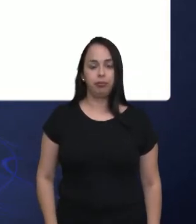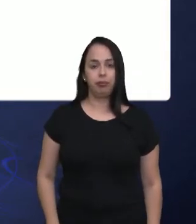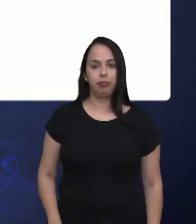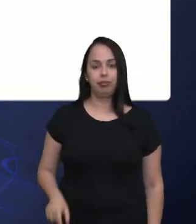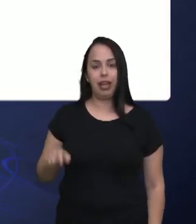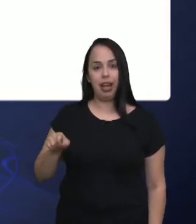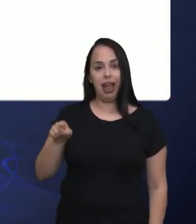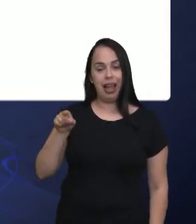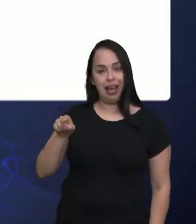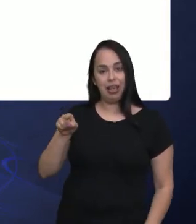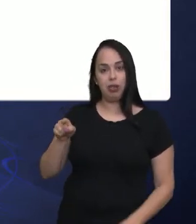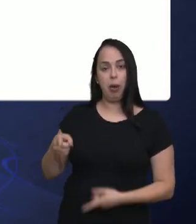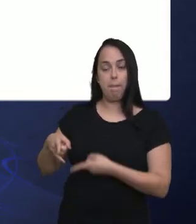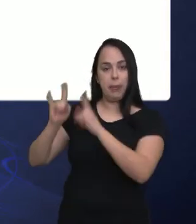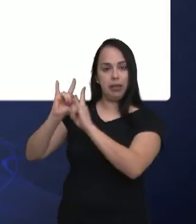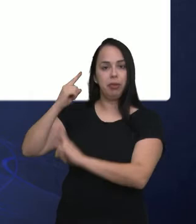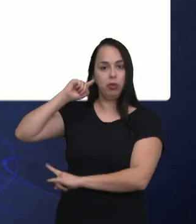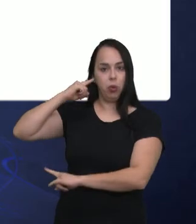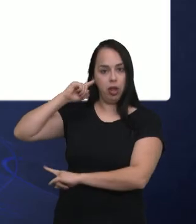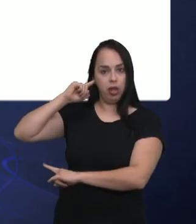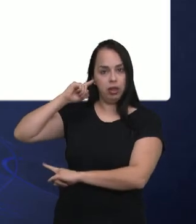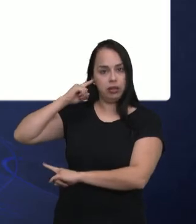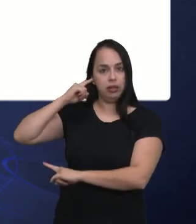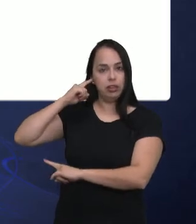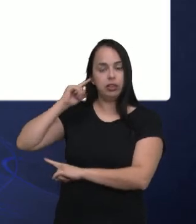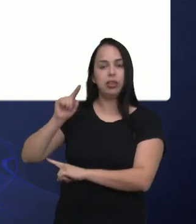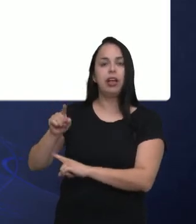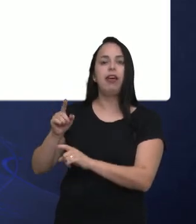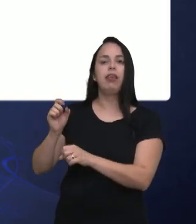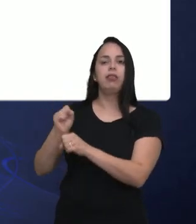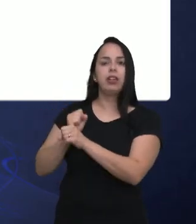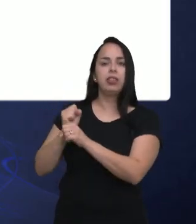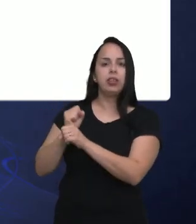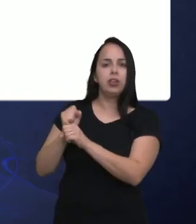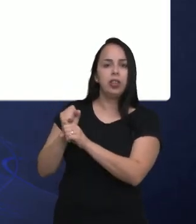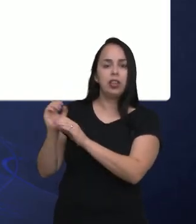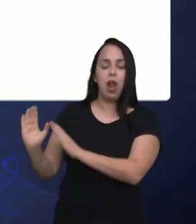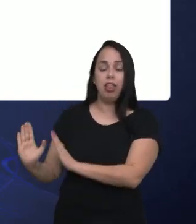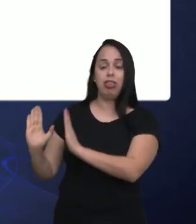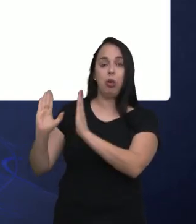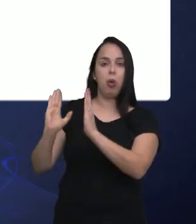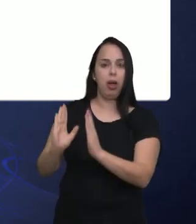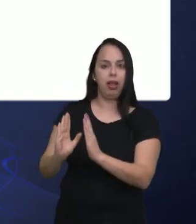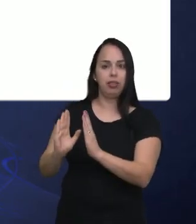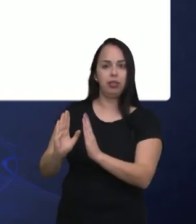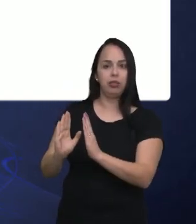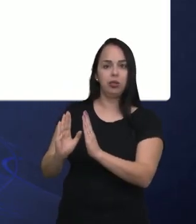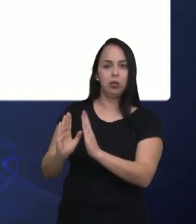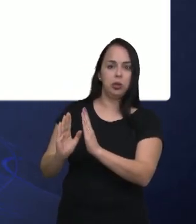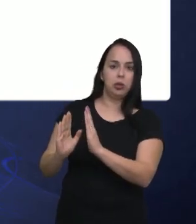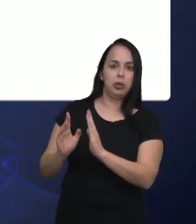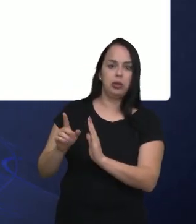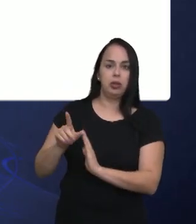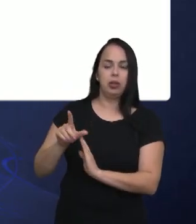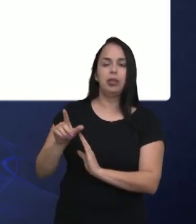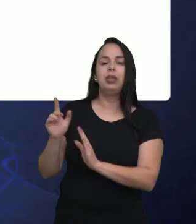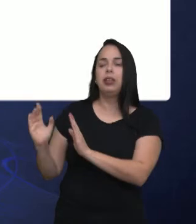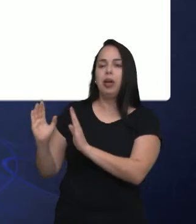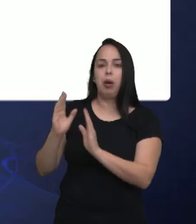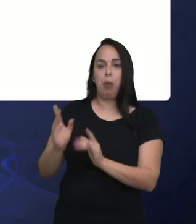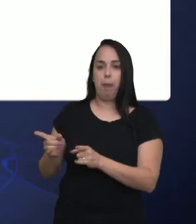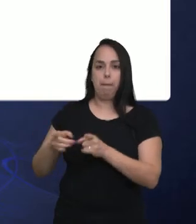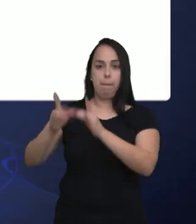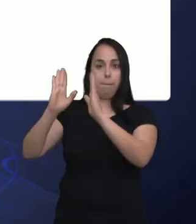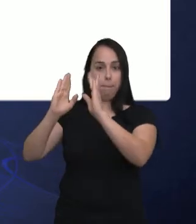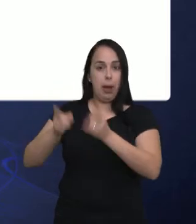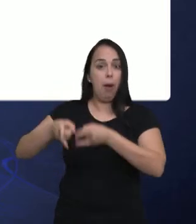Jardim das Indústrias, que foi feito logo do lado do Limoeiro. Ele é do lado do Esplendor.